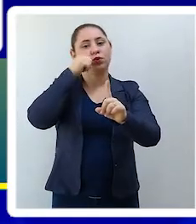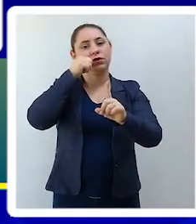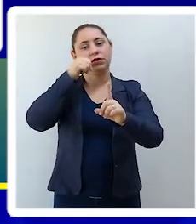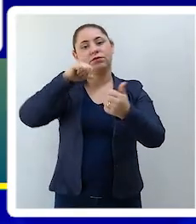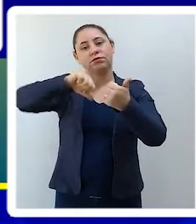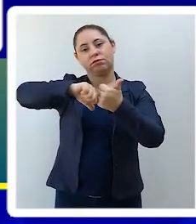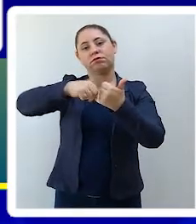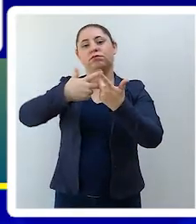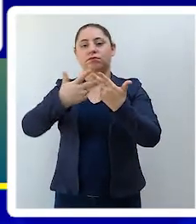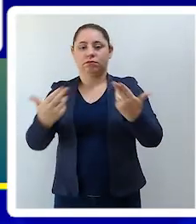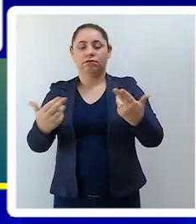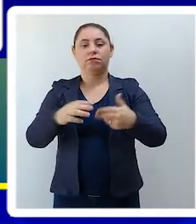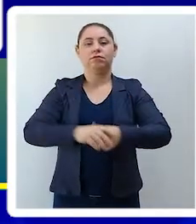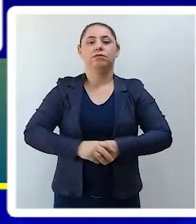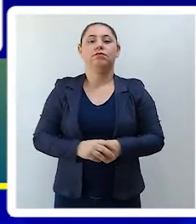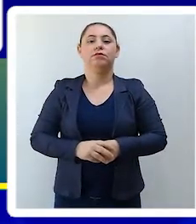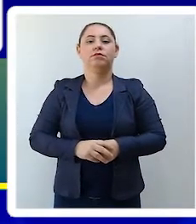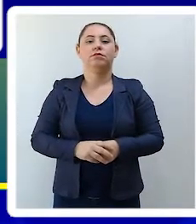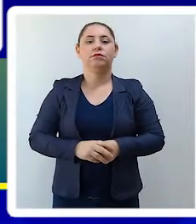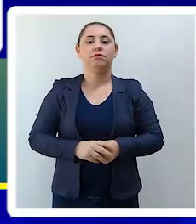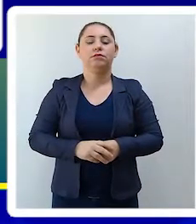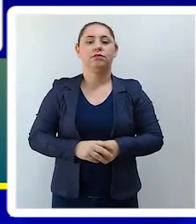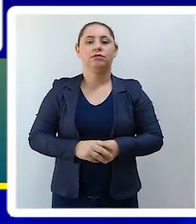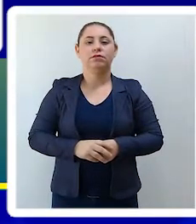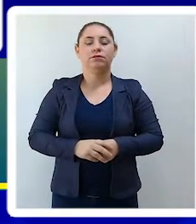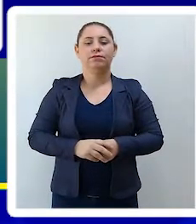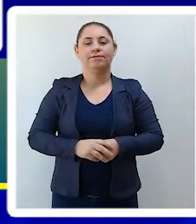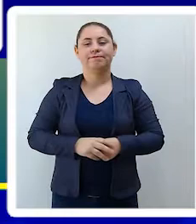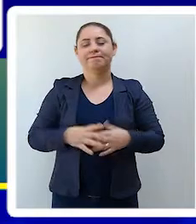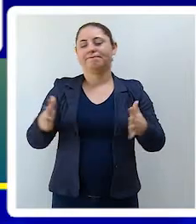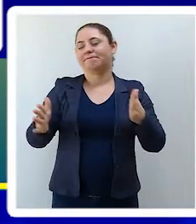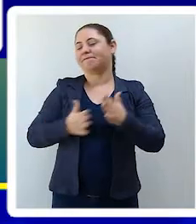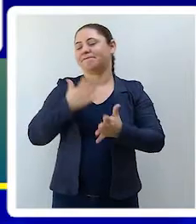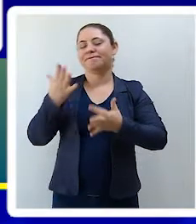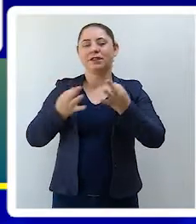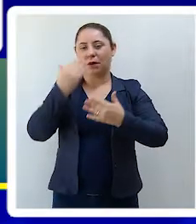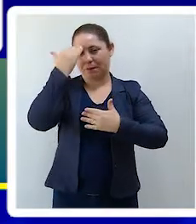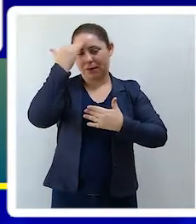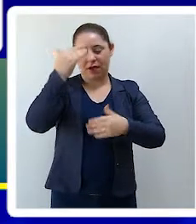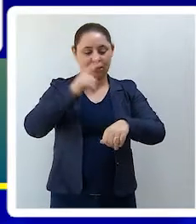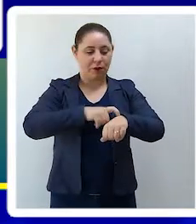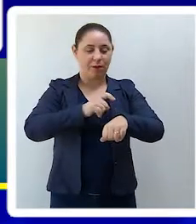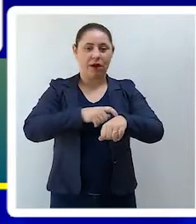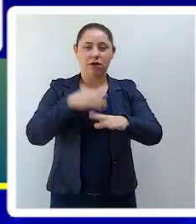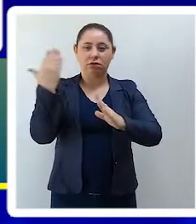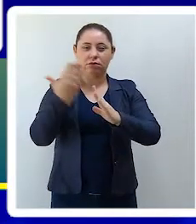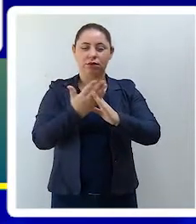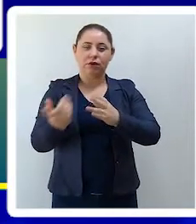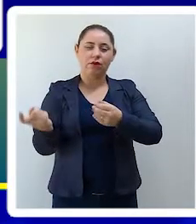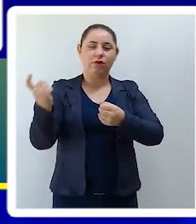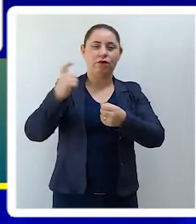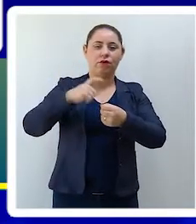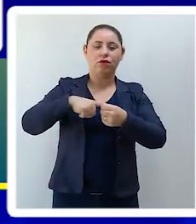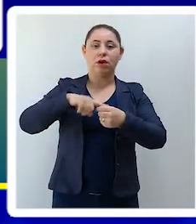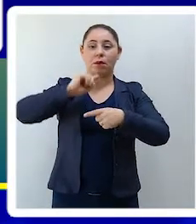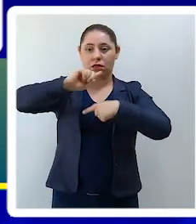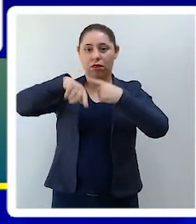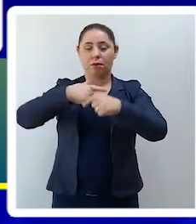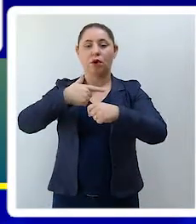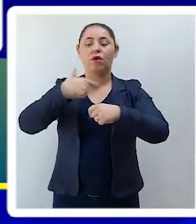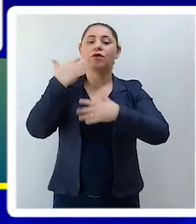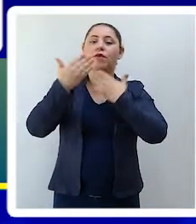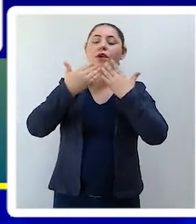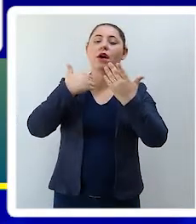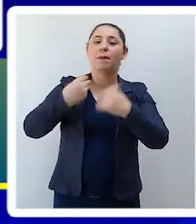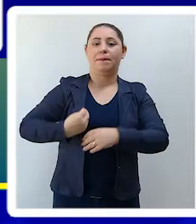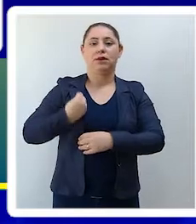do gênero feminino, de mulheres. Maravilha. Kátia, Pamela, muito obrigado por enquanto. Nós vamos para um breve intervalo. No próximo